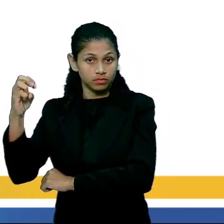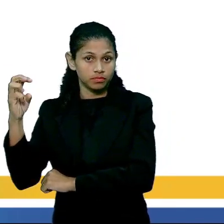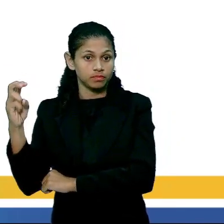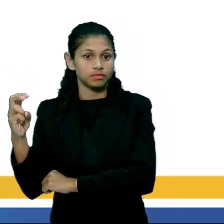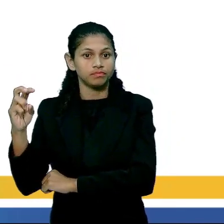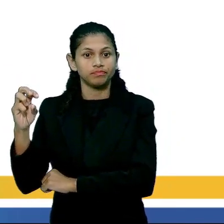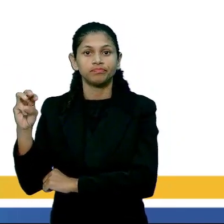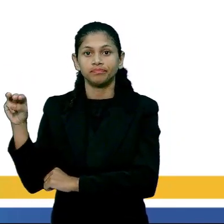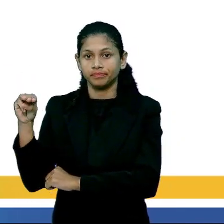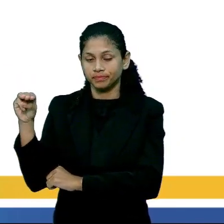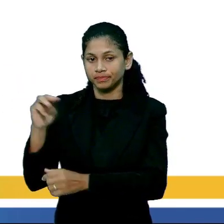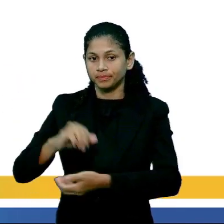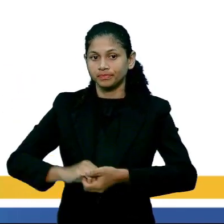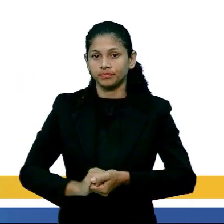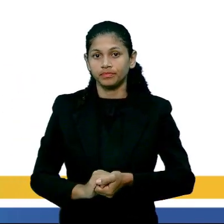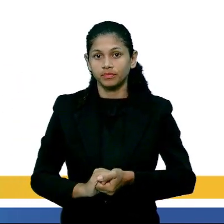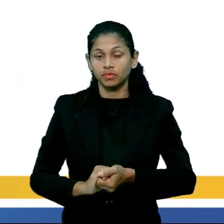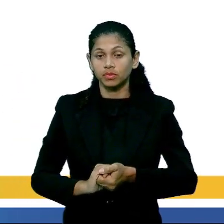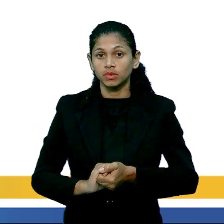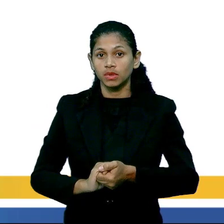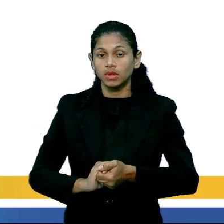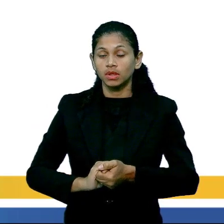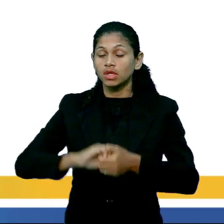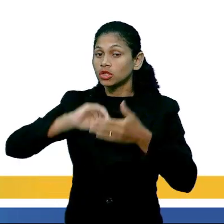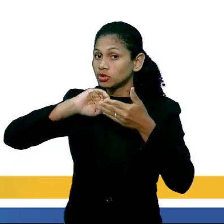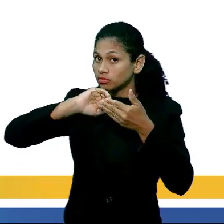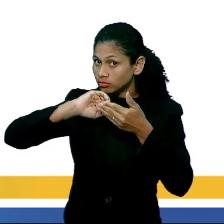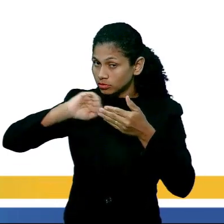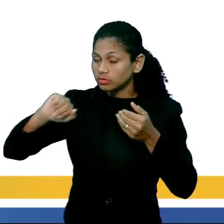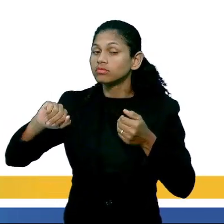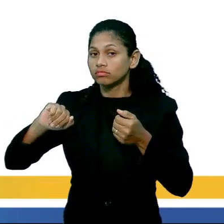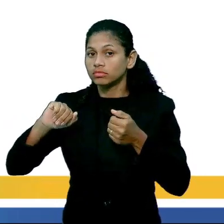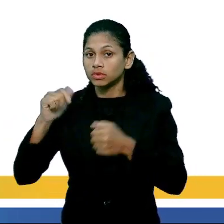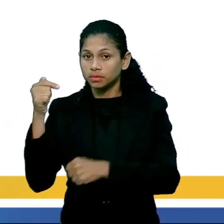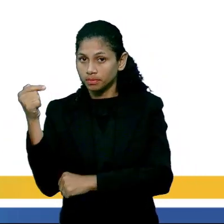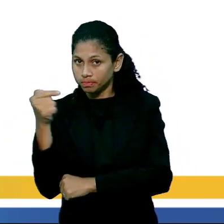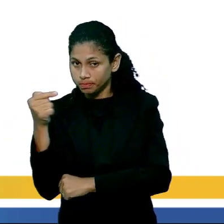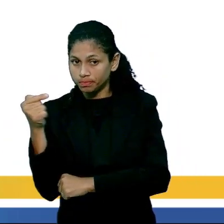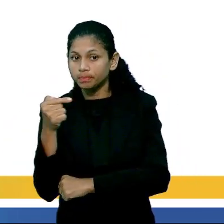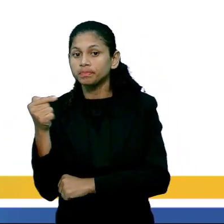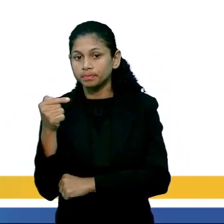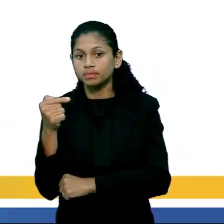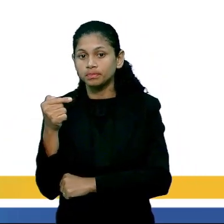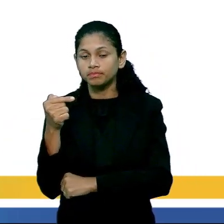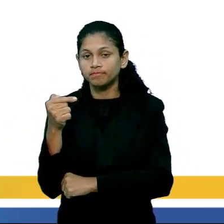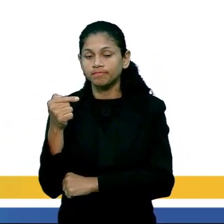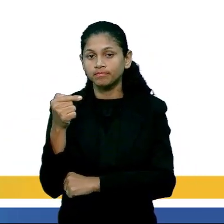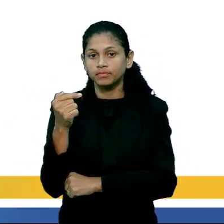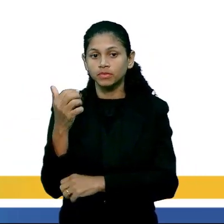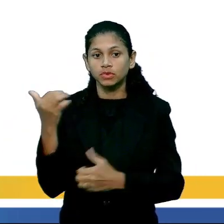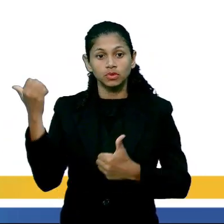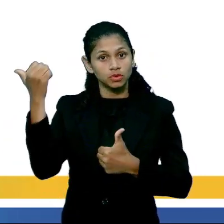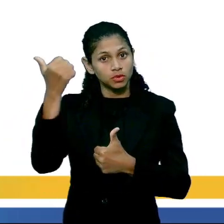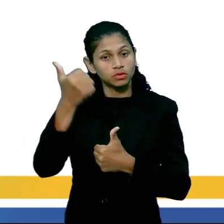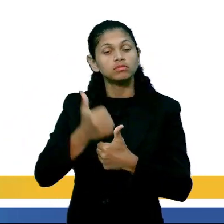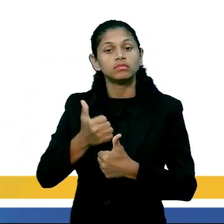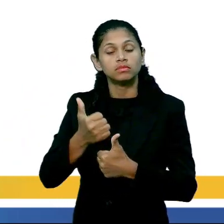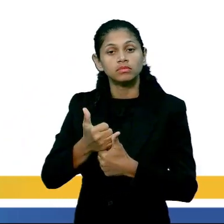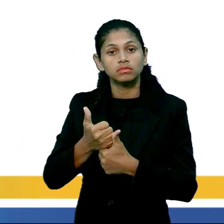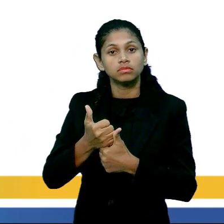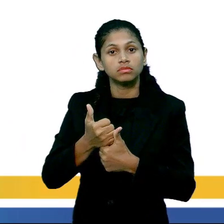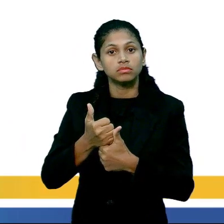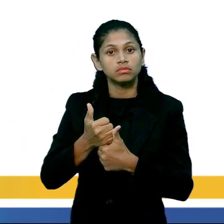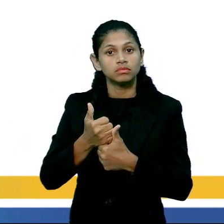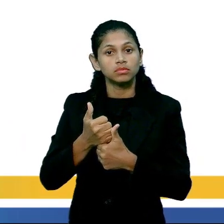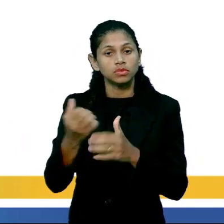subtraindo as quatro alturas dos jogadores que foram substituídos e acrescentar